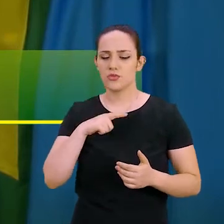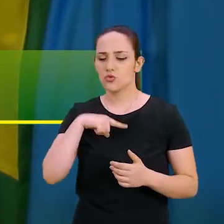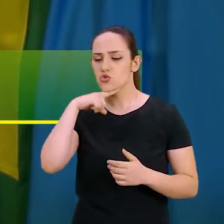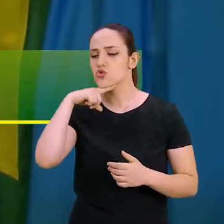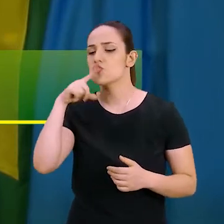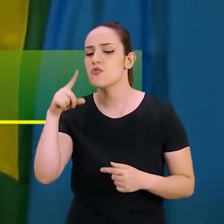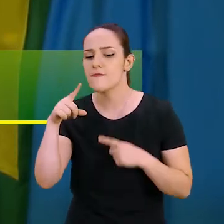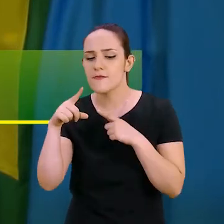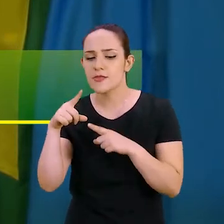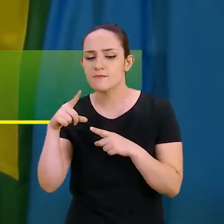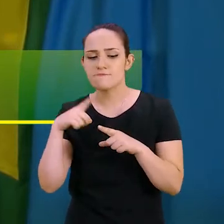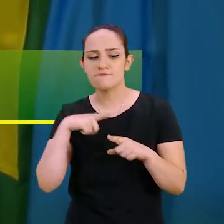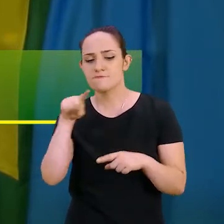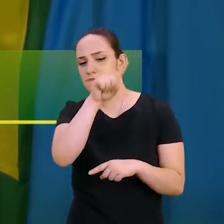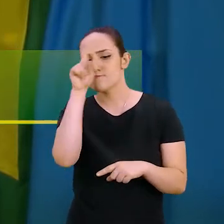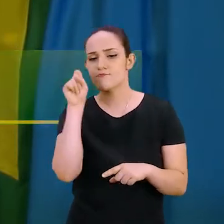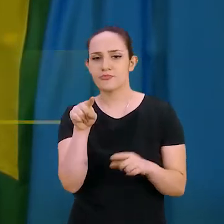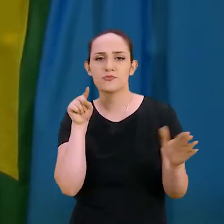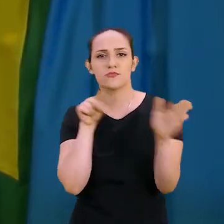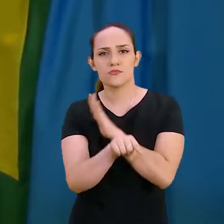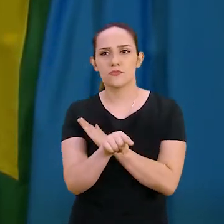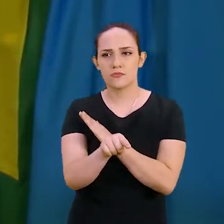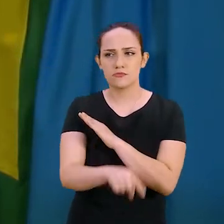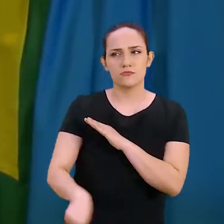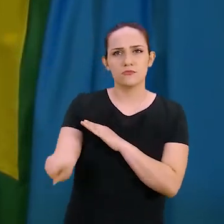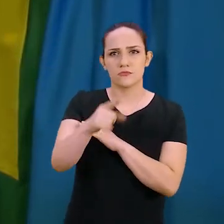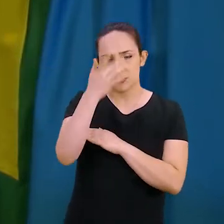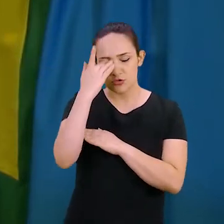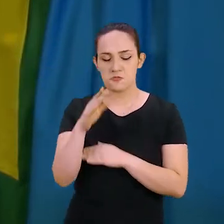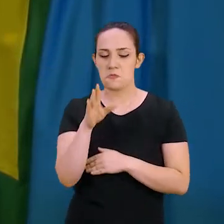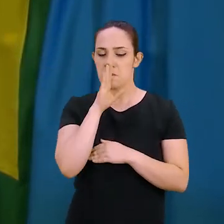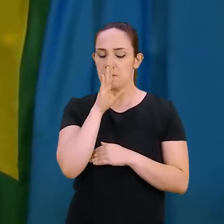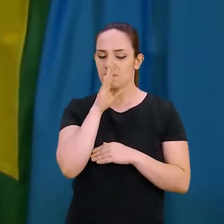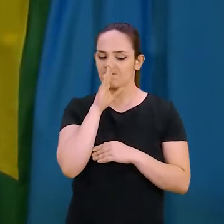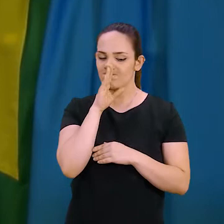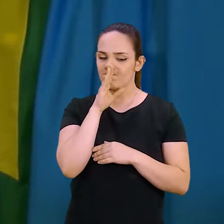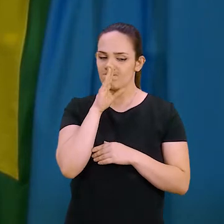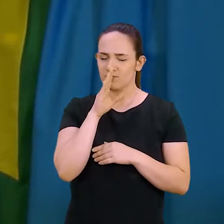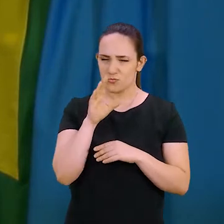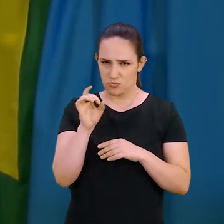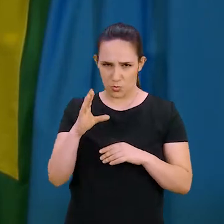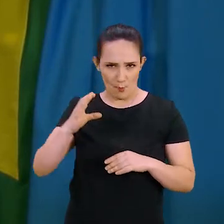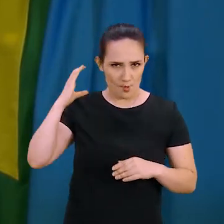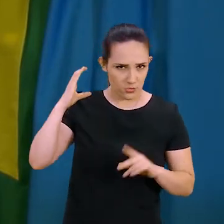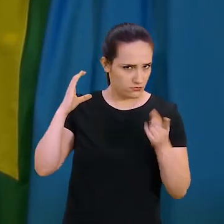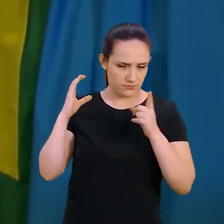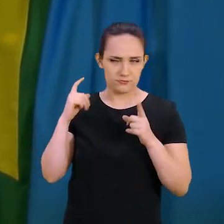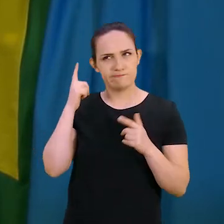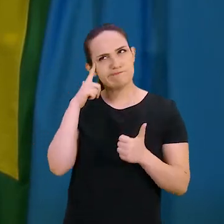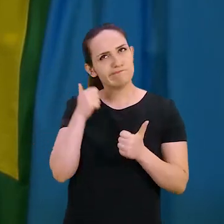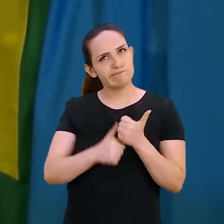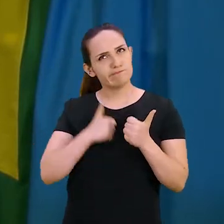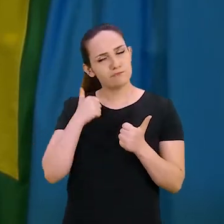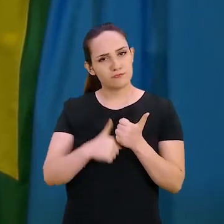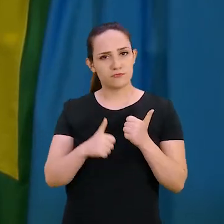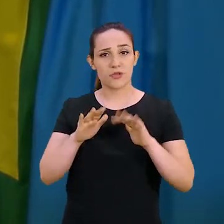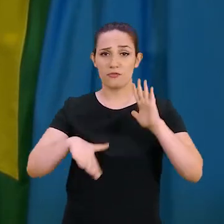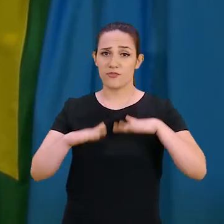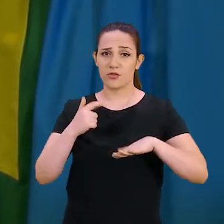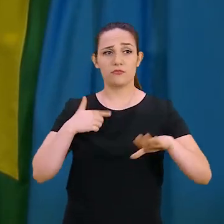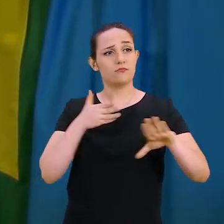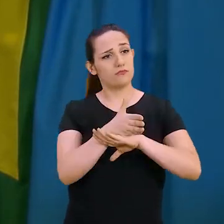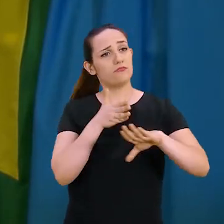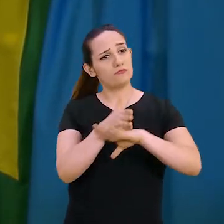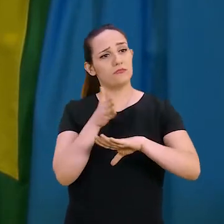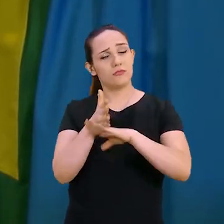dúvida, lança um questionamento, não há como a pessoa ficar inerte. Então, nessas palestras que fazemos nas